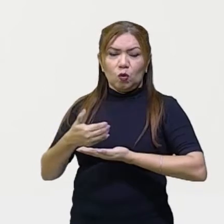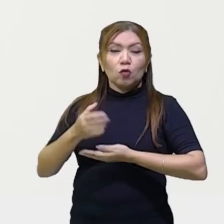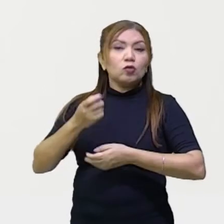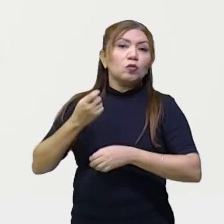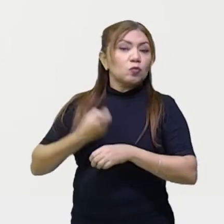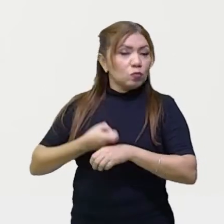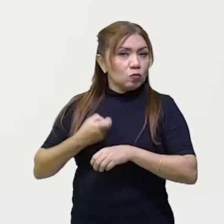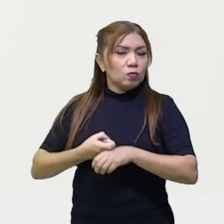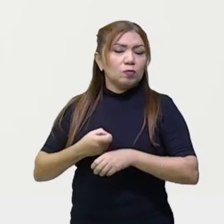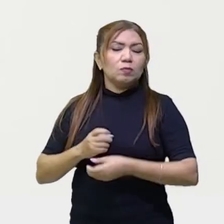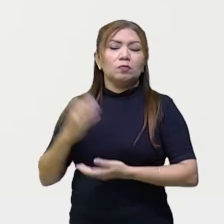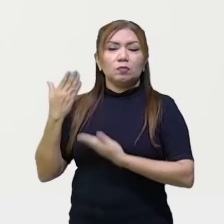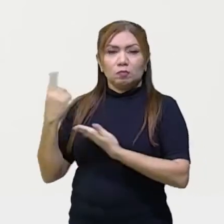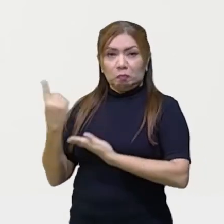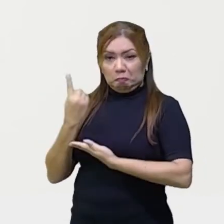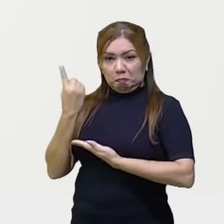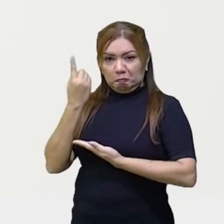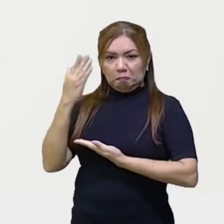altura